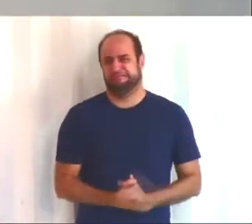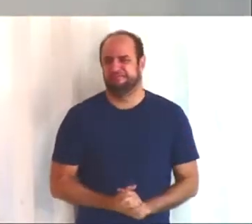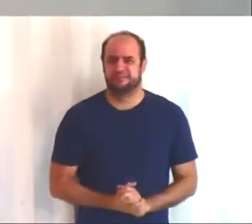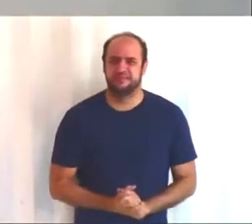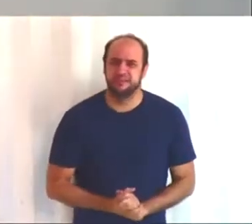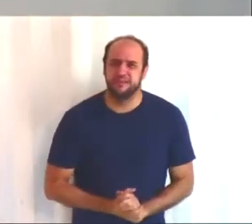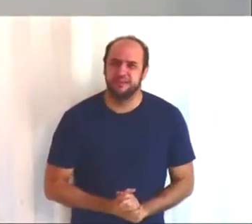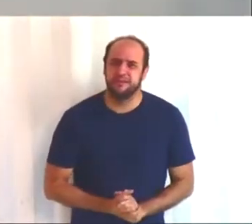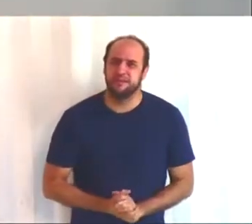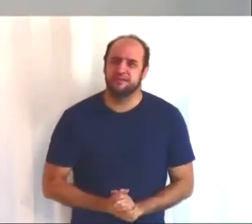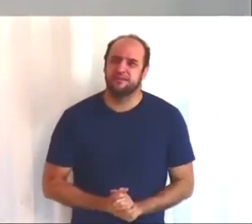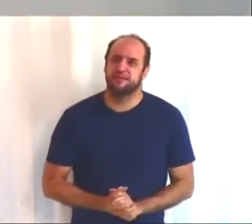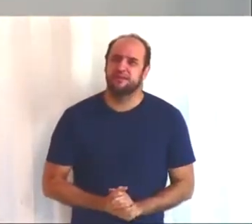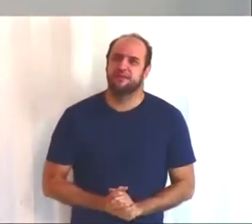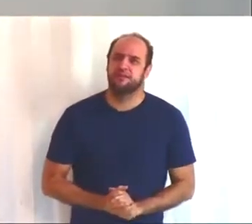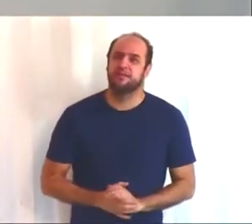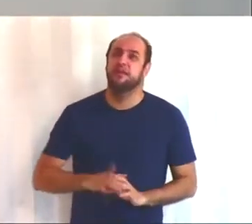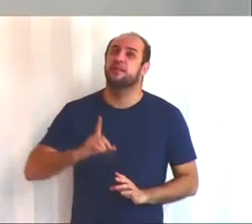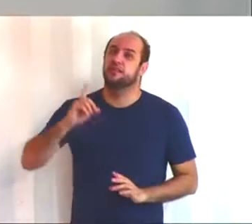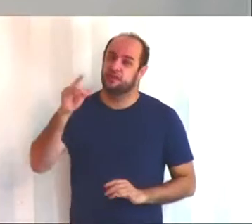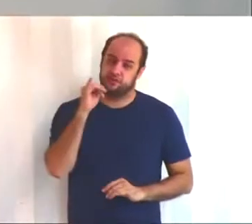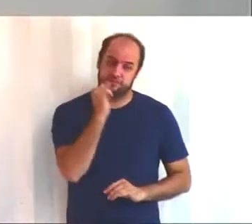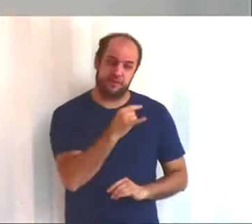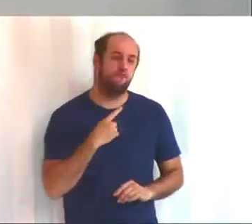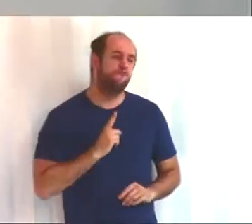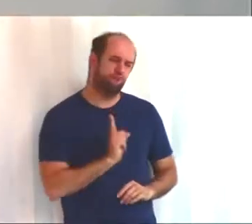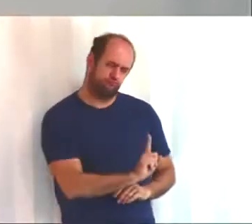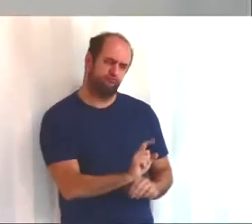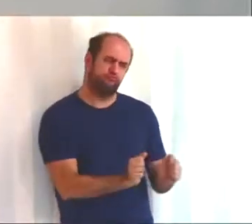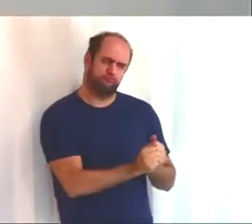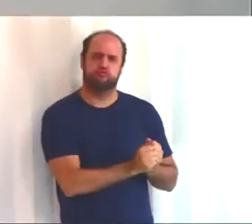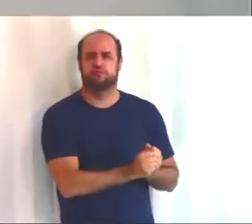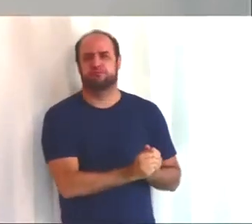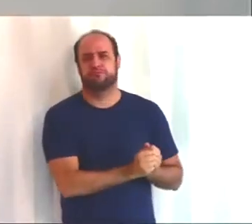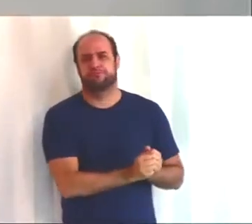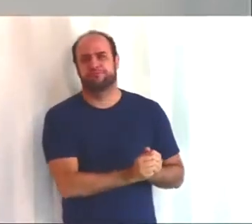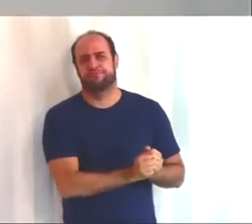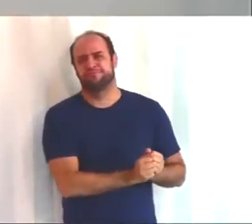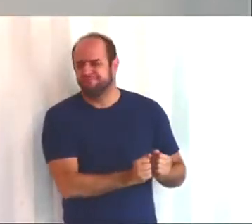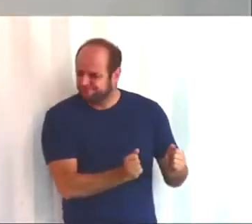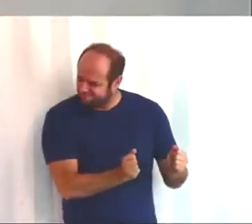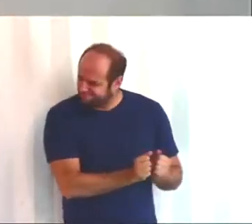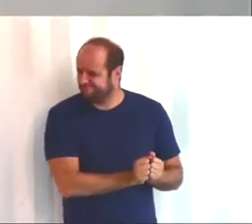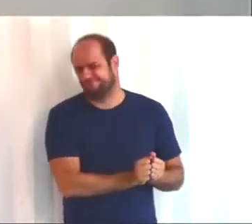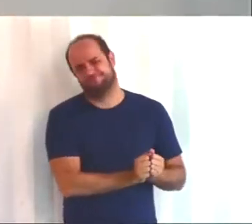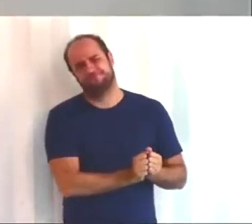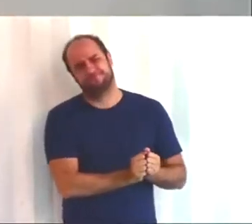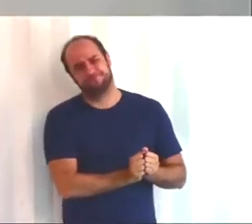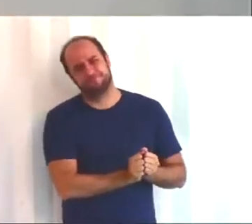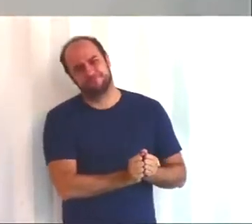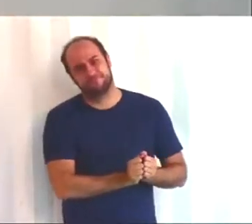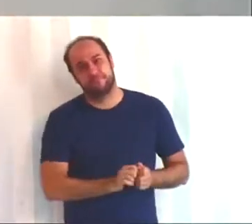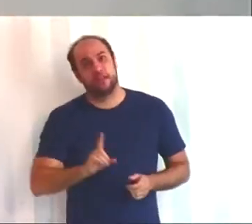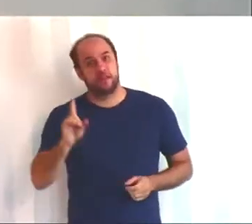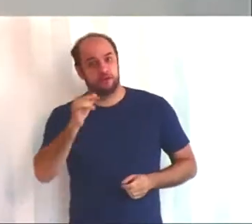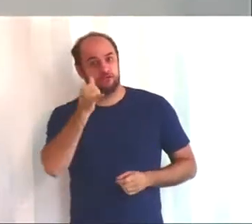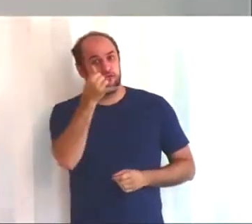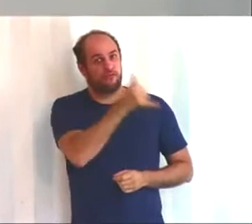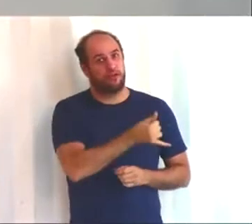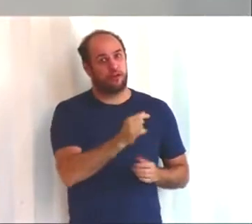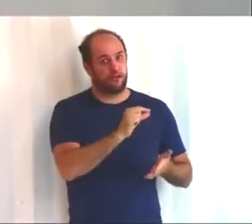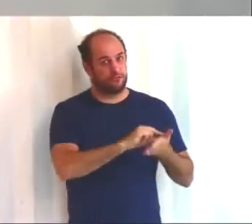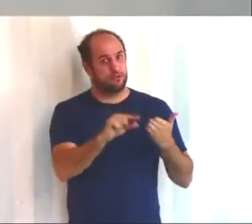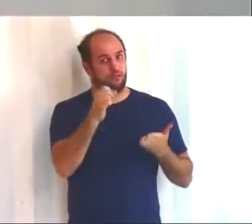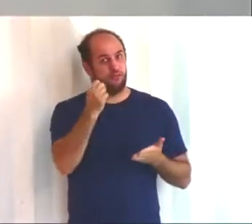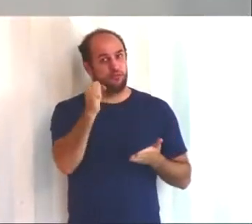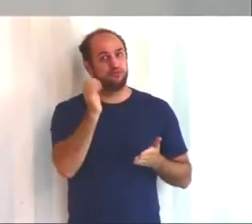pensando. E então Deus diz: eu sou contigo. Eu sou contigo, eu vou te livrar. Aliás, Deus já havia dito no